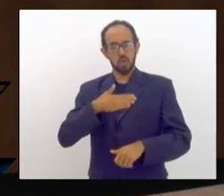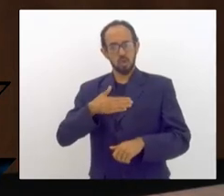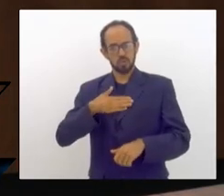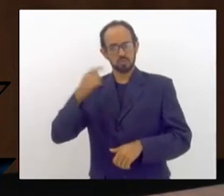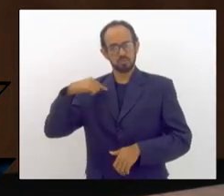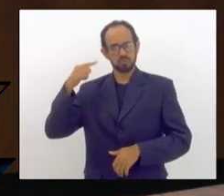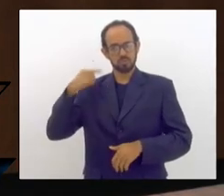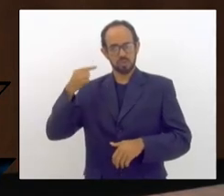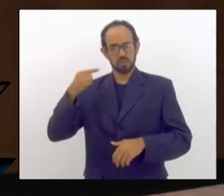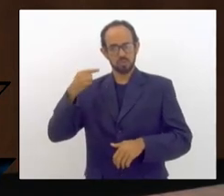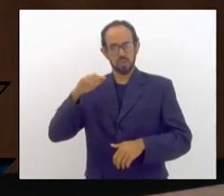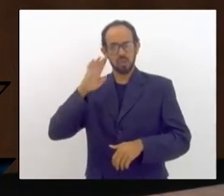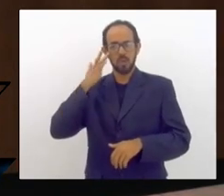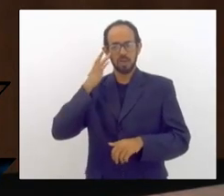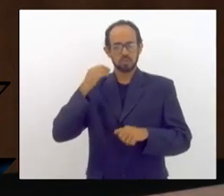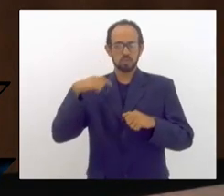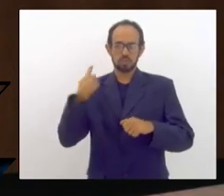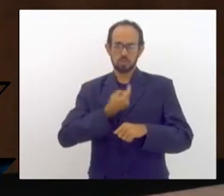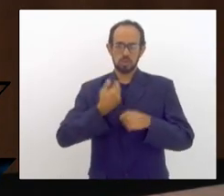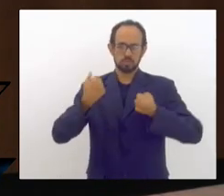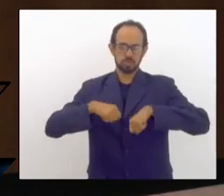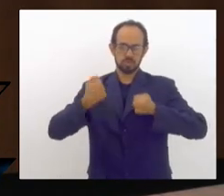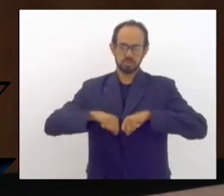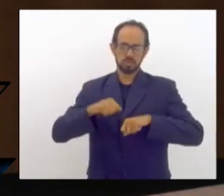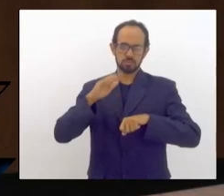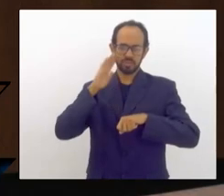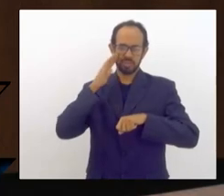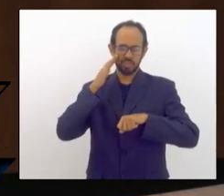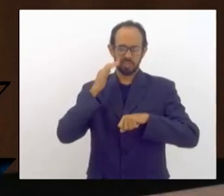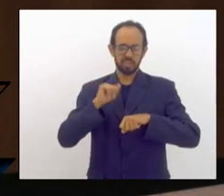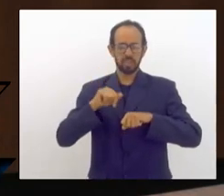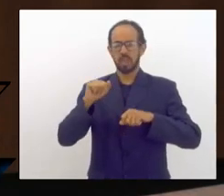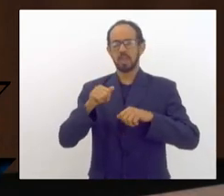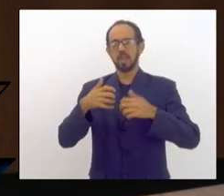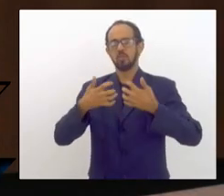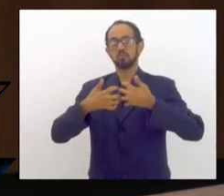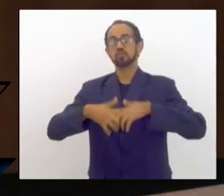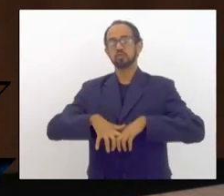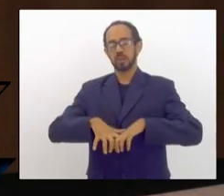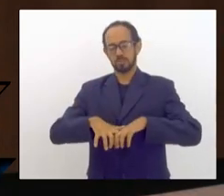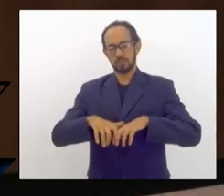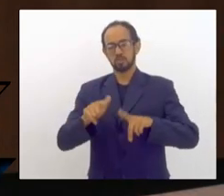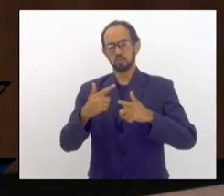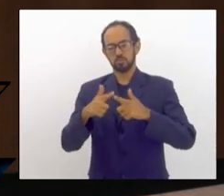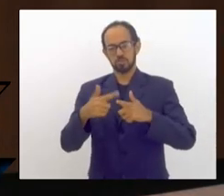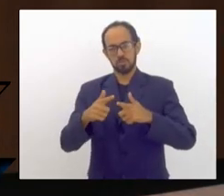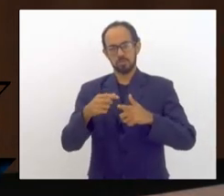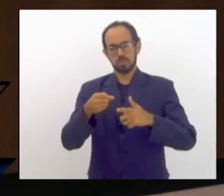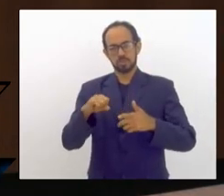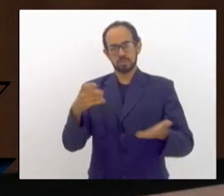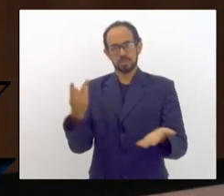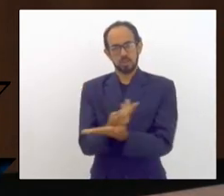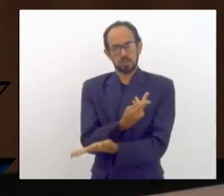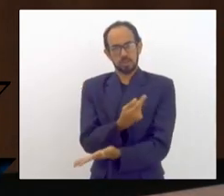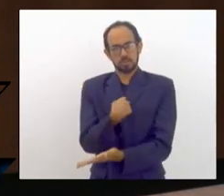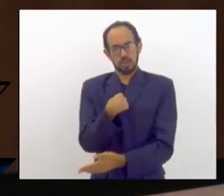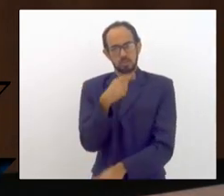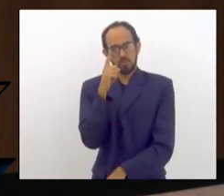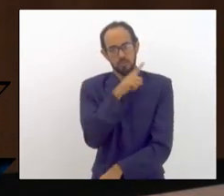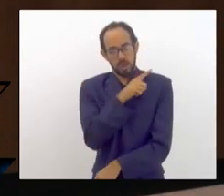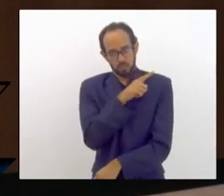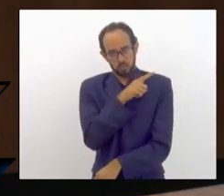que nós temos que entender pragmaticamente a questão. Se eu cometo qualquer deslize, já disse isso,